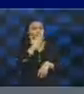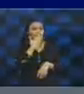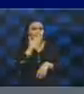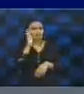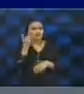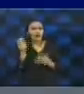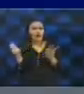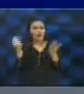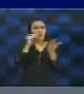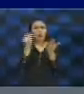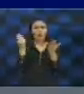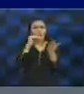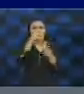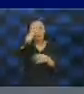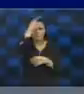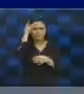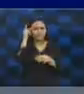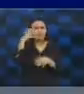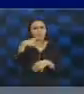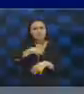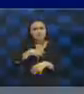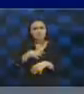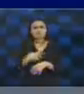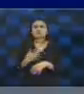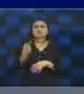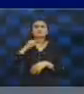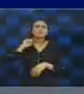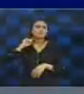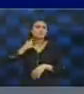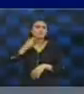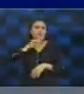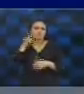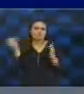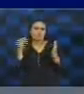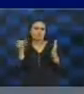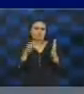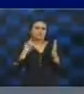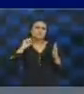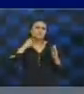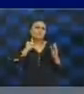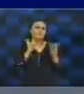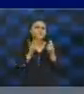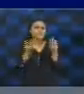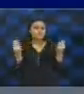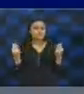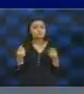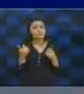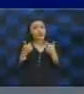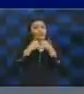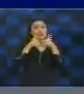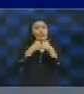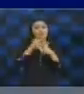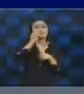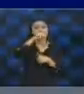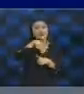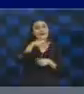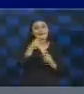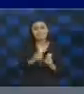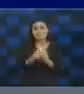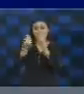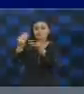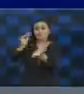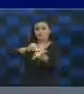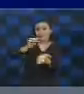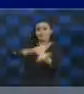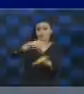milhares de pessoas humildes no SPC e no Serasa. As empresas de transporte coletivo, candidato, devem 75 milhões de